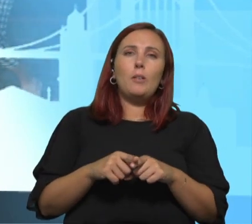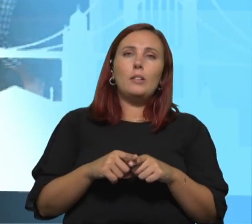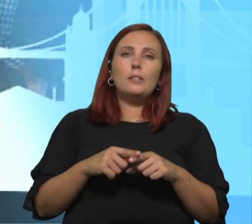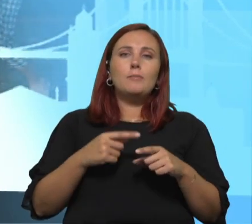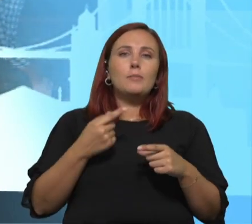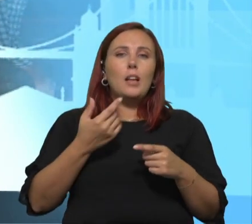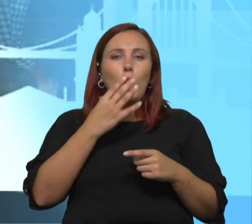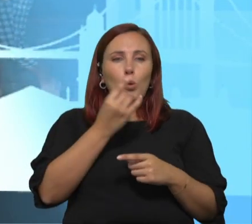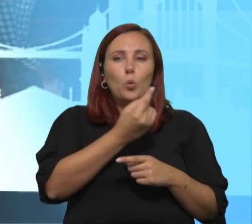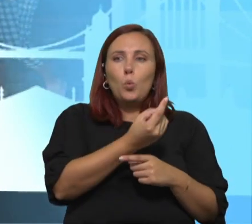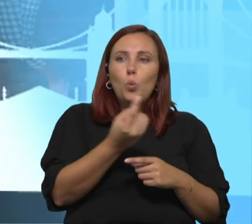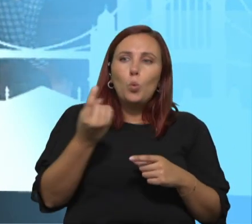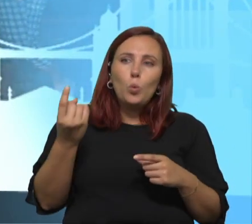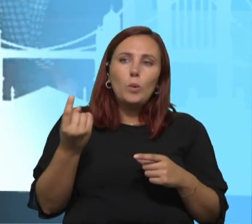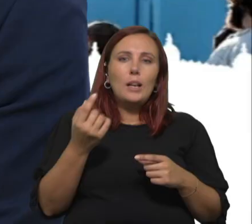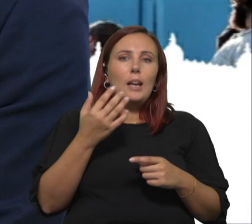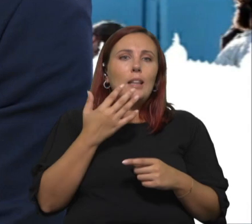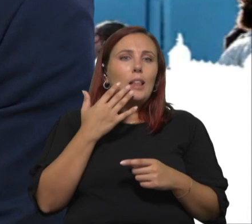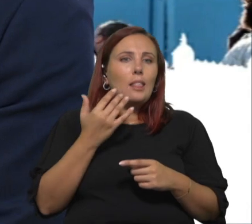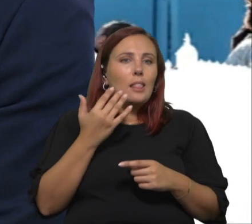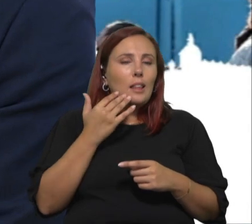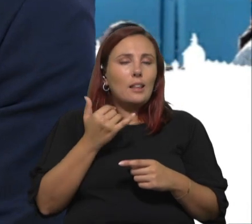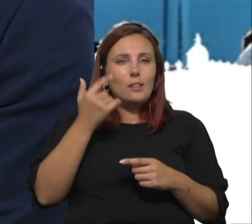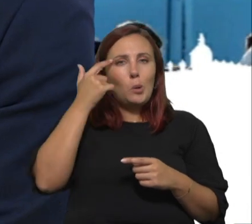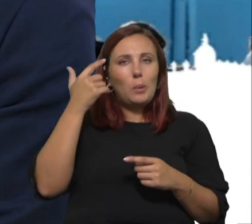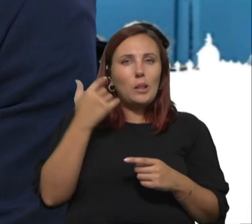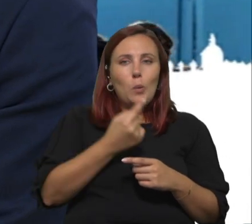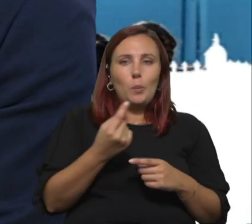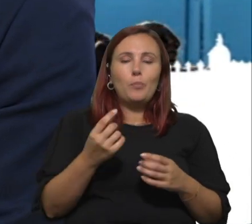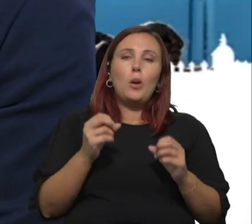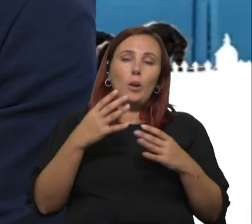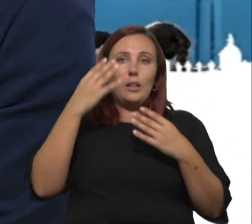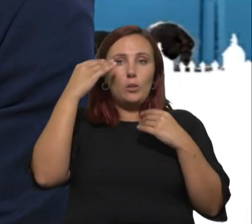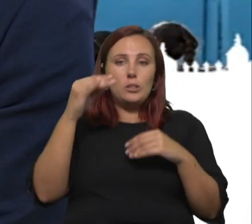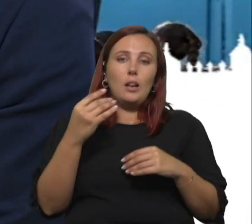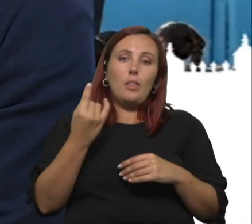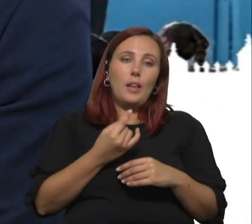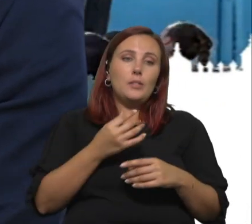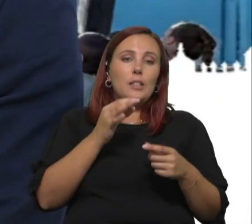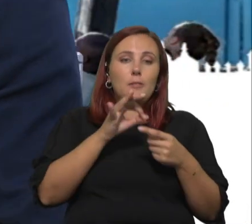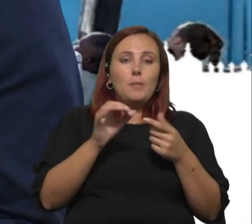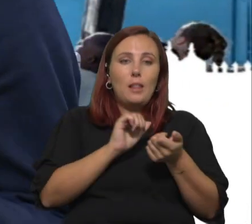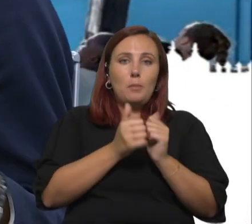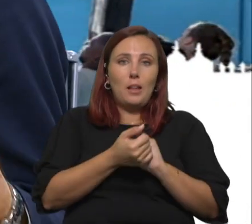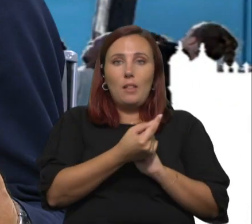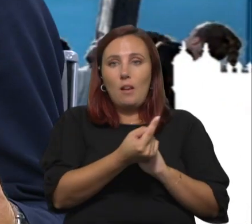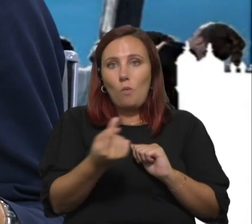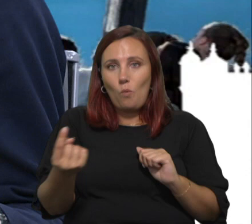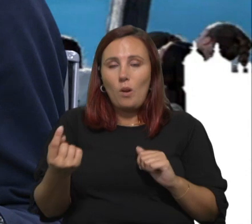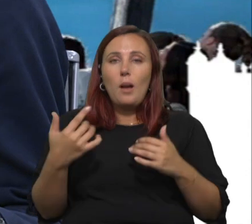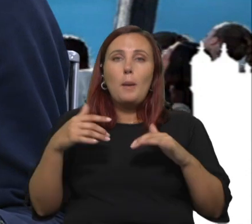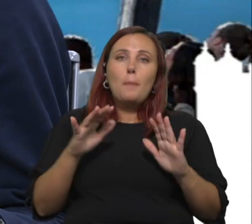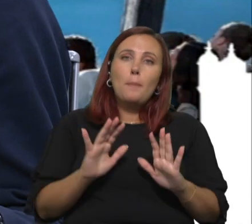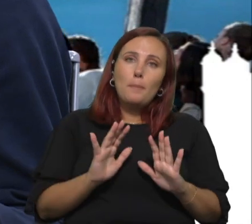é? Estar com ele. Sim, a educação deve ser individualizada, não é? Deve ser personalizada, mas a verdade é que nós não precisamos de